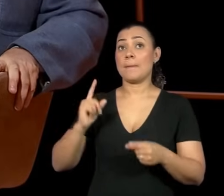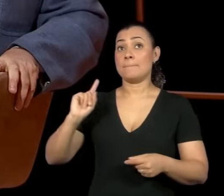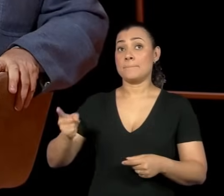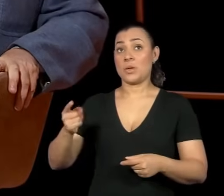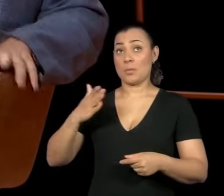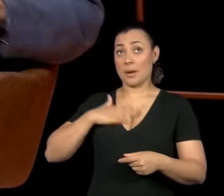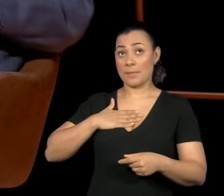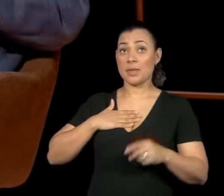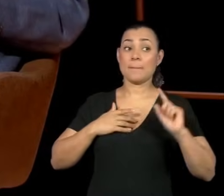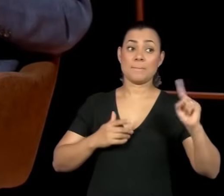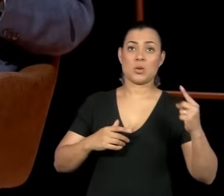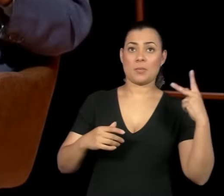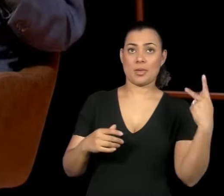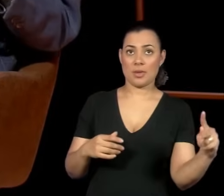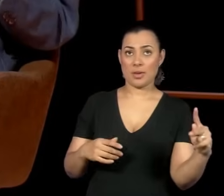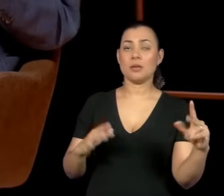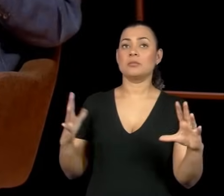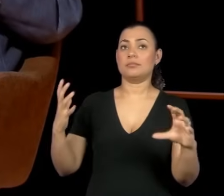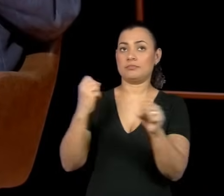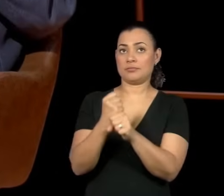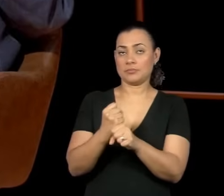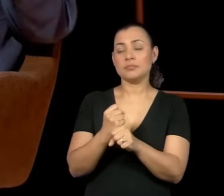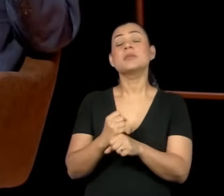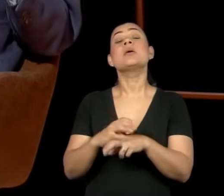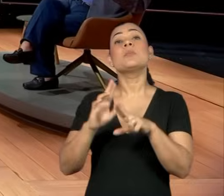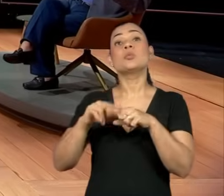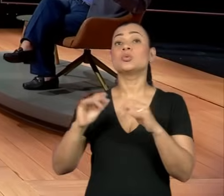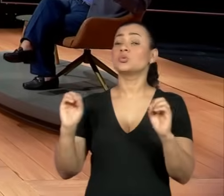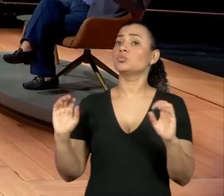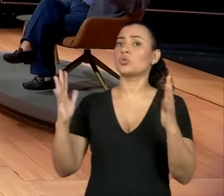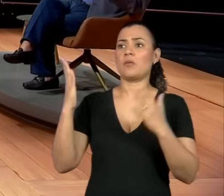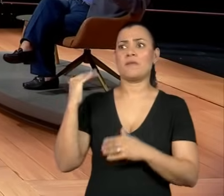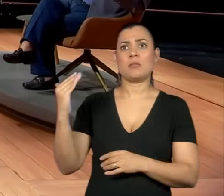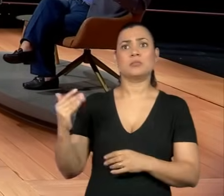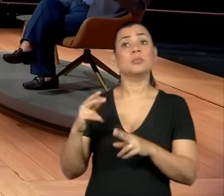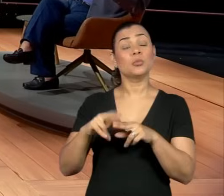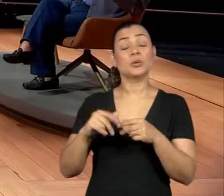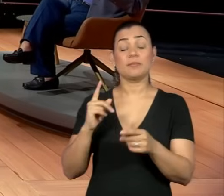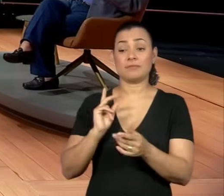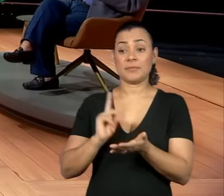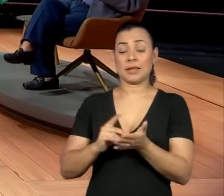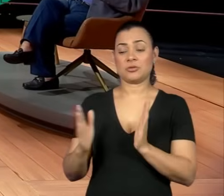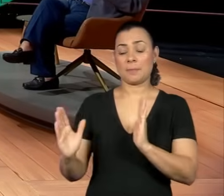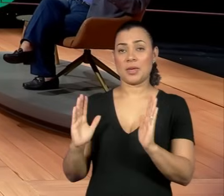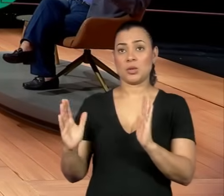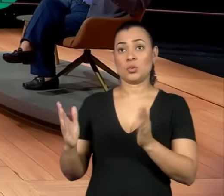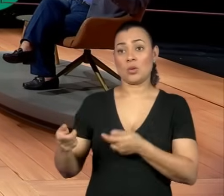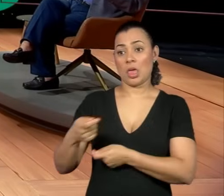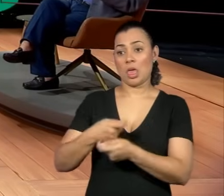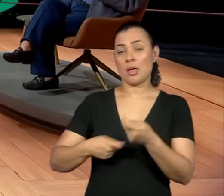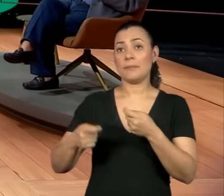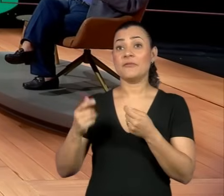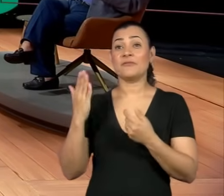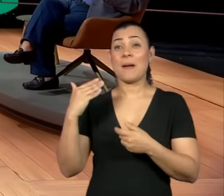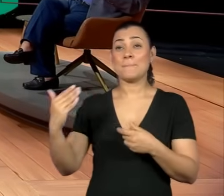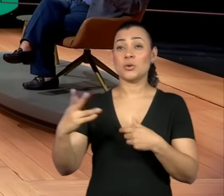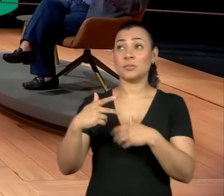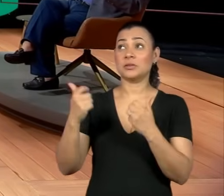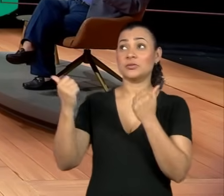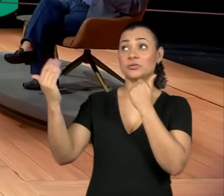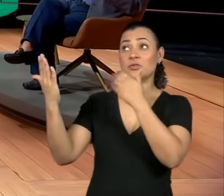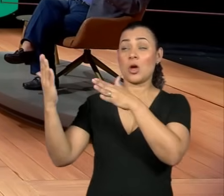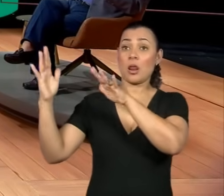França, 1.000 para mim. E era um grande sucesso. O mercado do show business na área internacional,